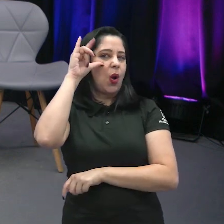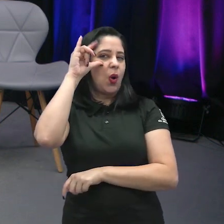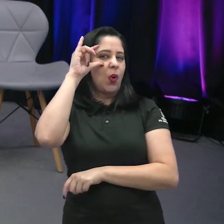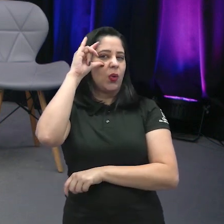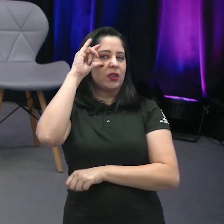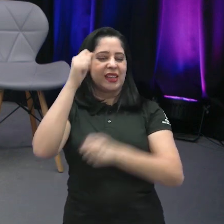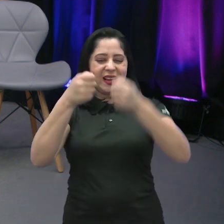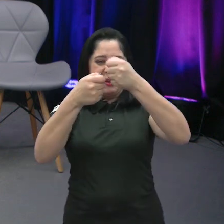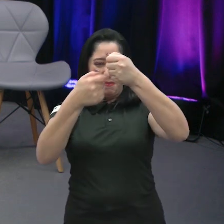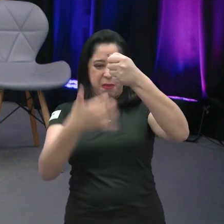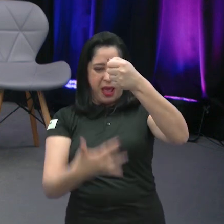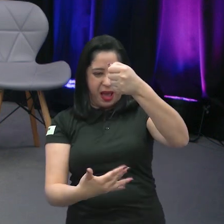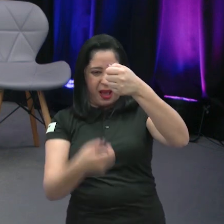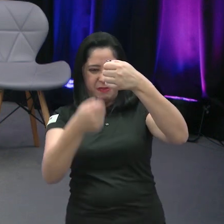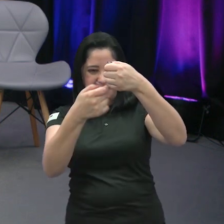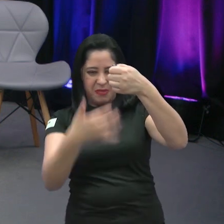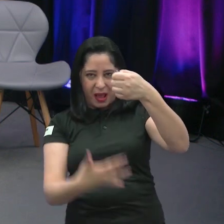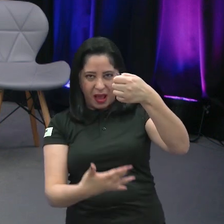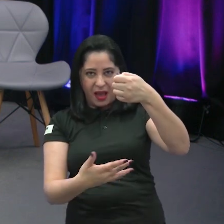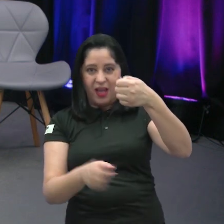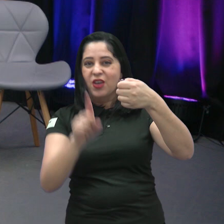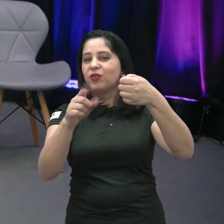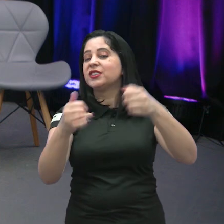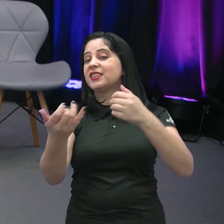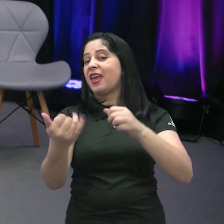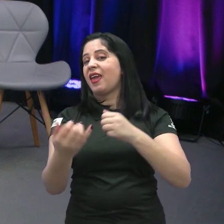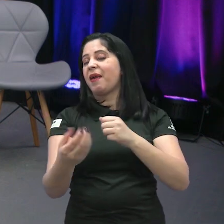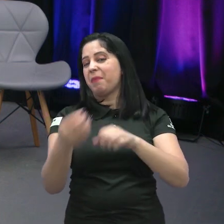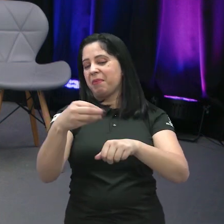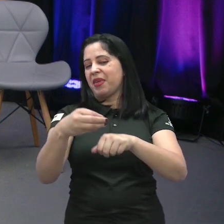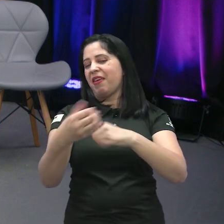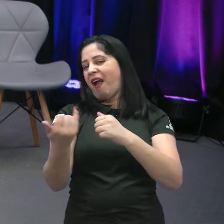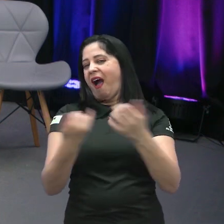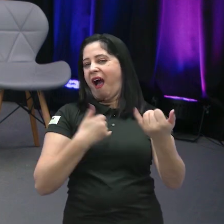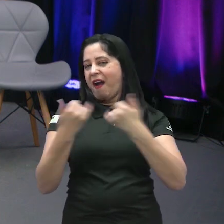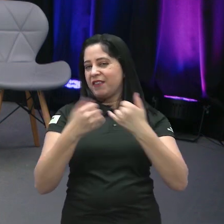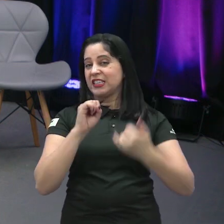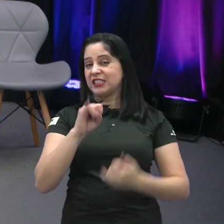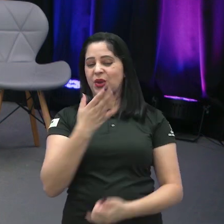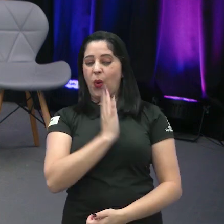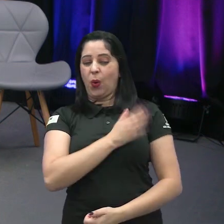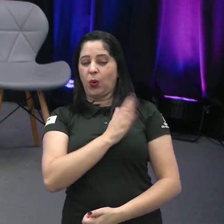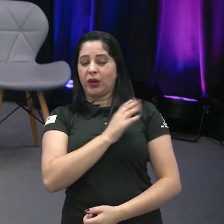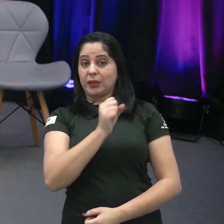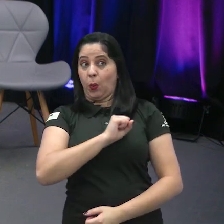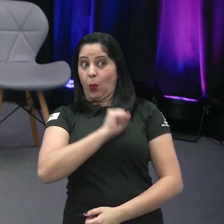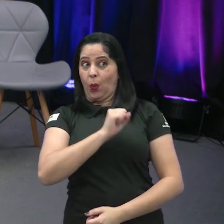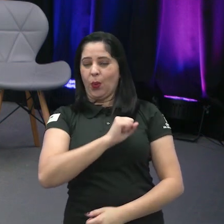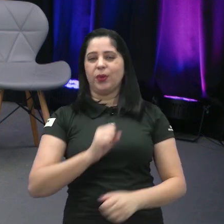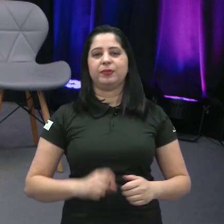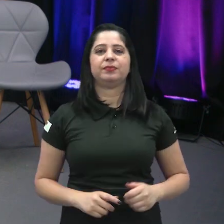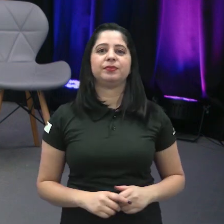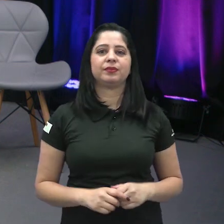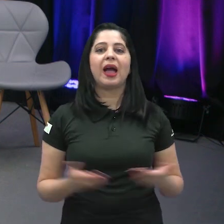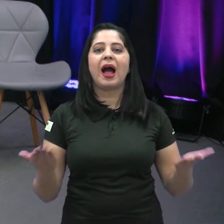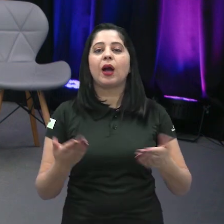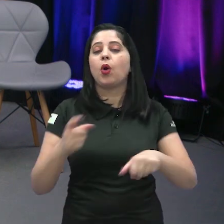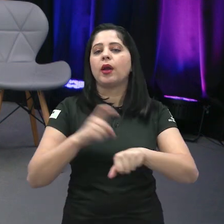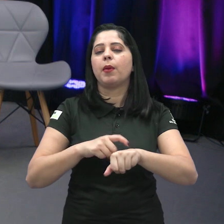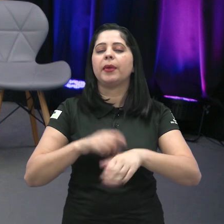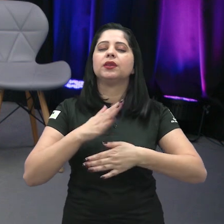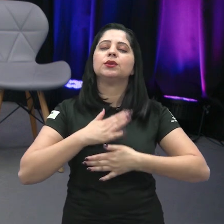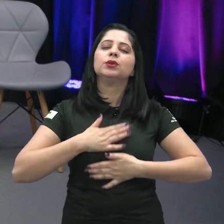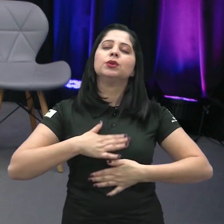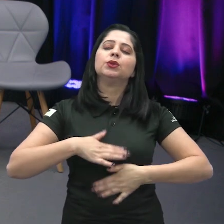TV, no comentário, deixa lá se acelerou ou não sua frequência cardíaca, hein? Então vamos lá. Agora é o momento